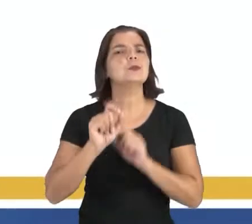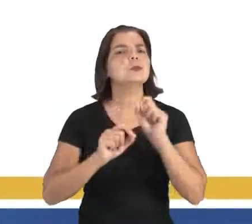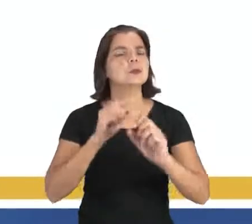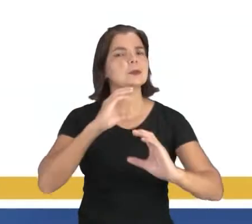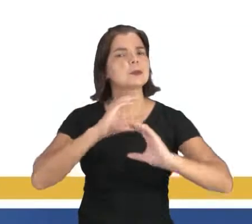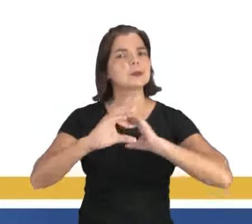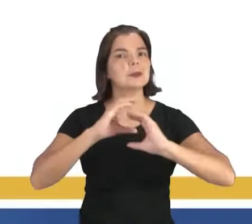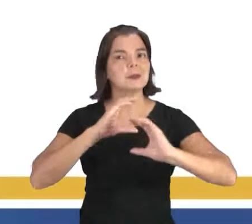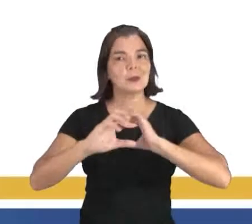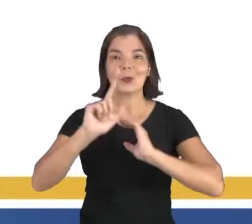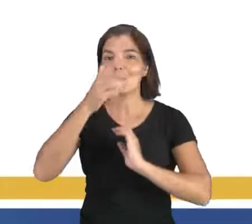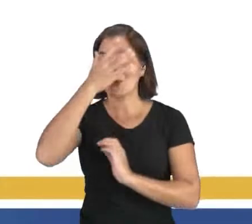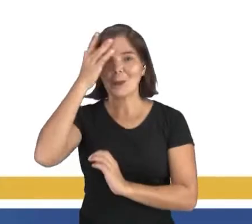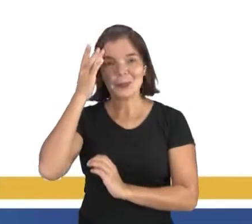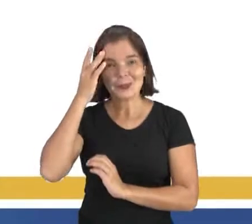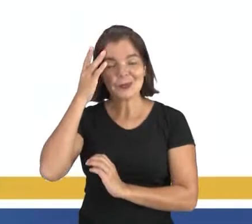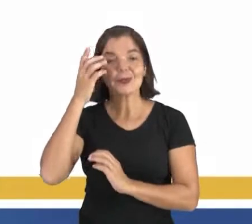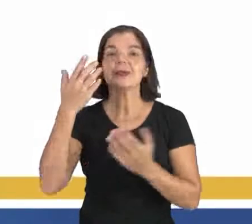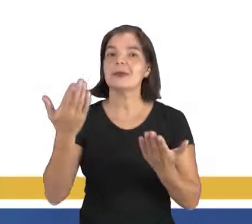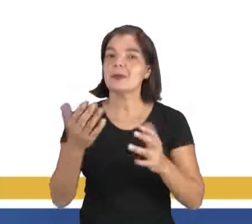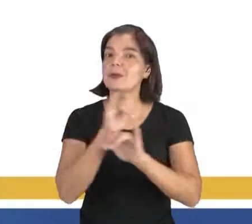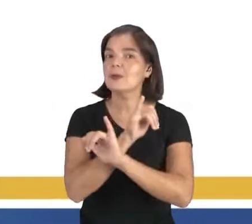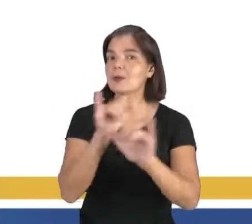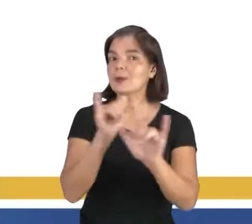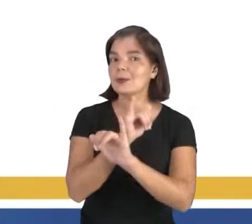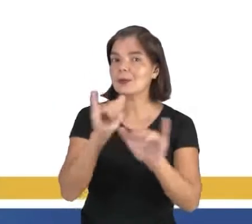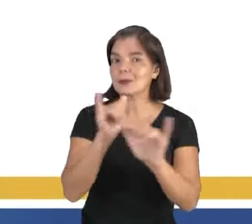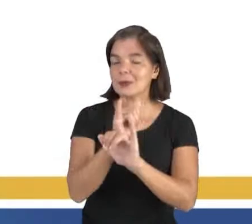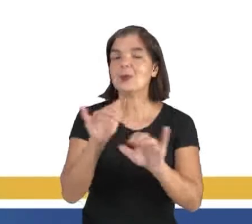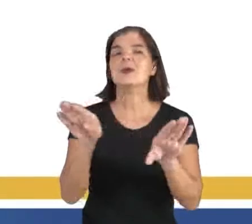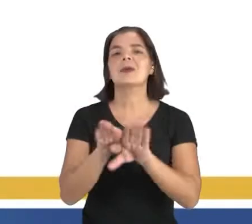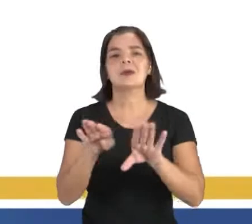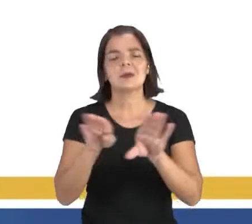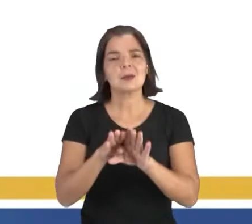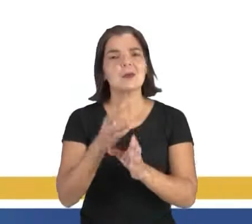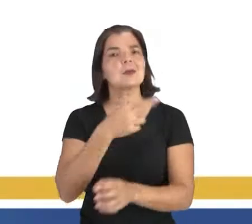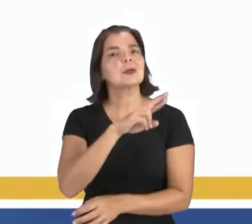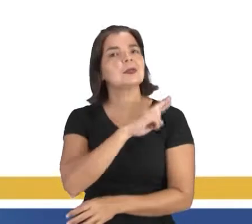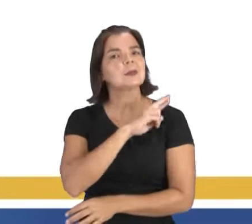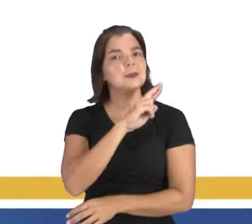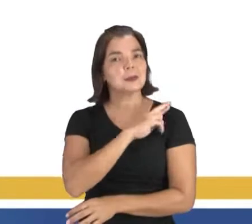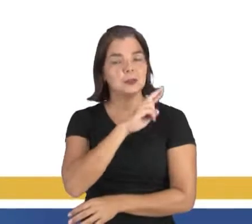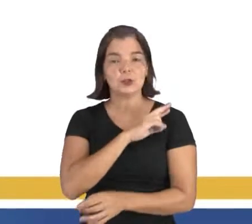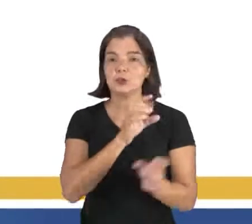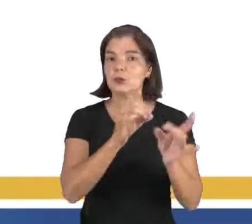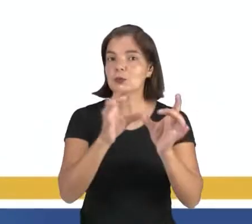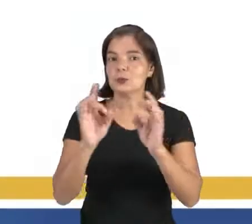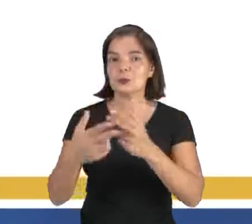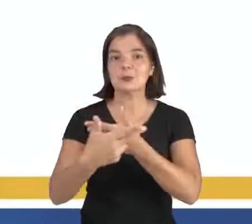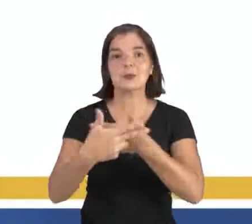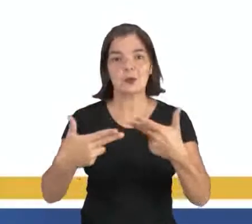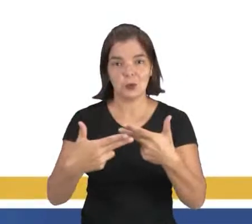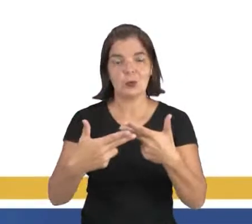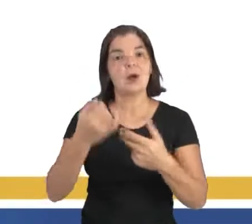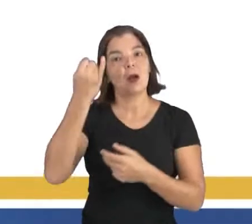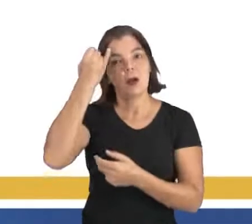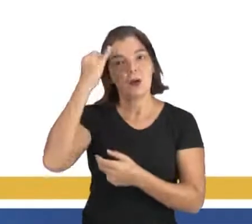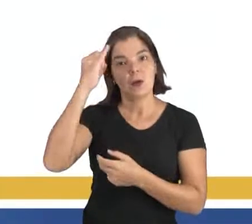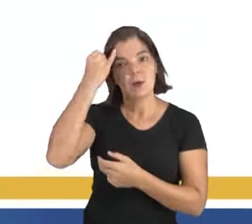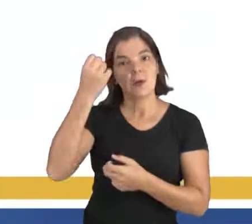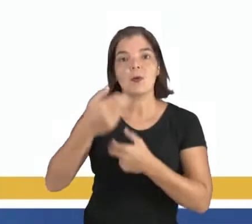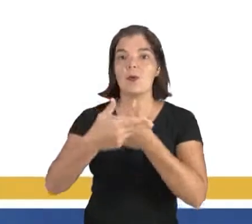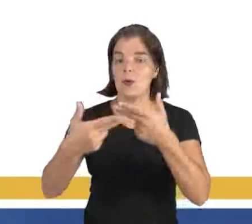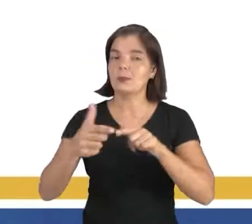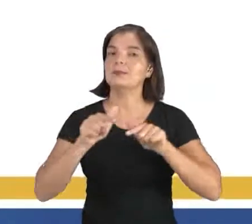estabelecer a comunicação com alguém. E o anúncio publicitário, ele tem a função da venda de um produto, a ideia ou